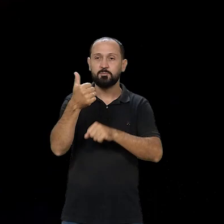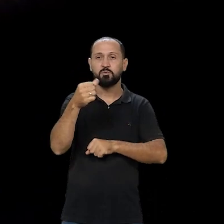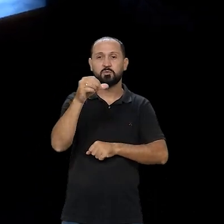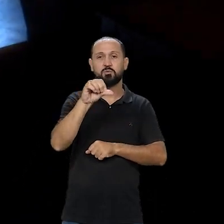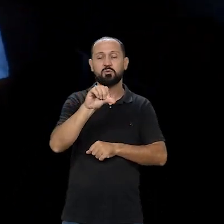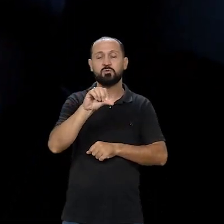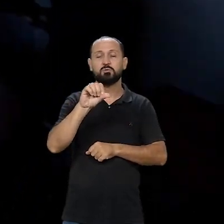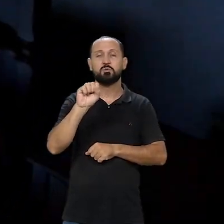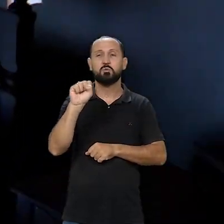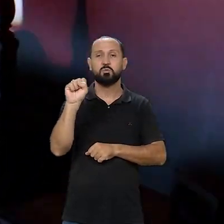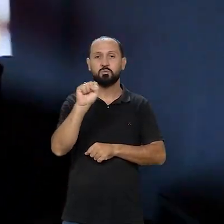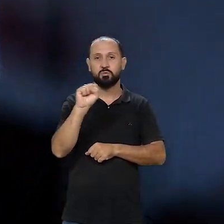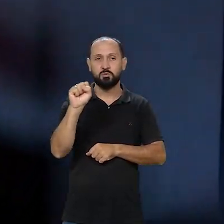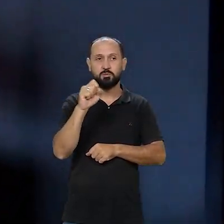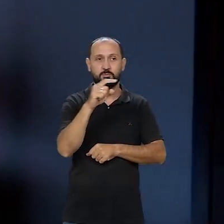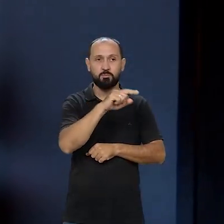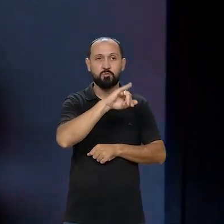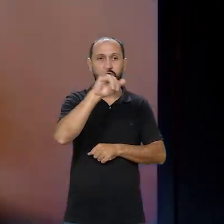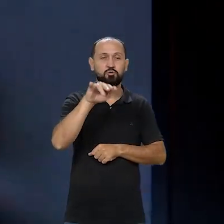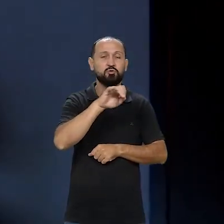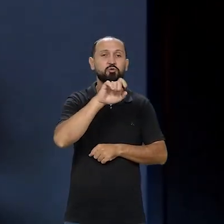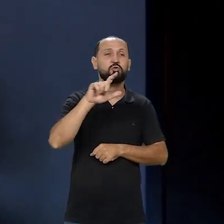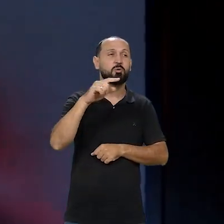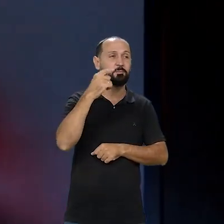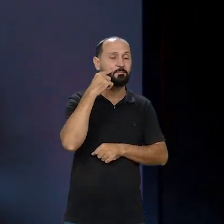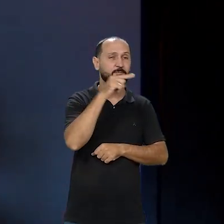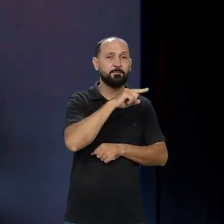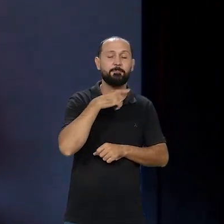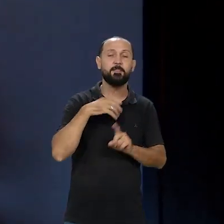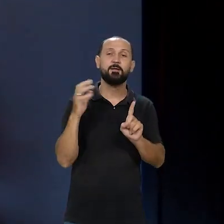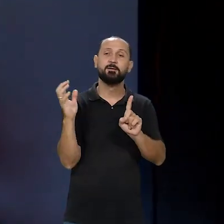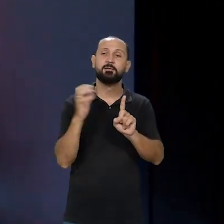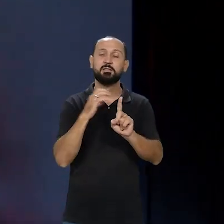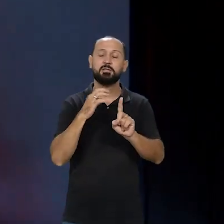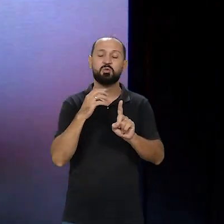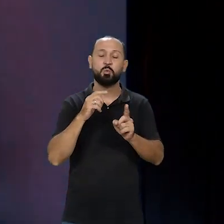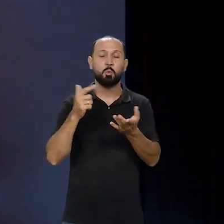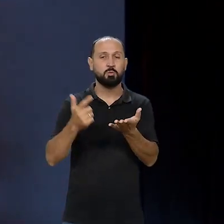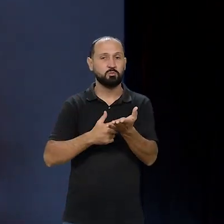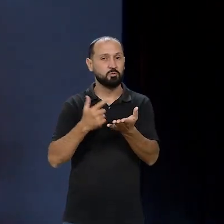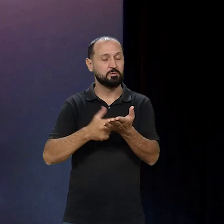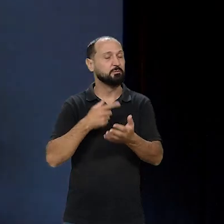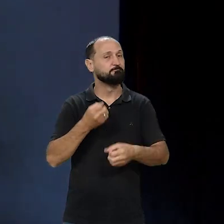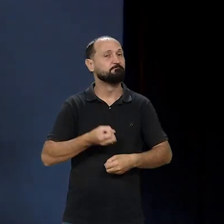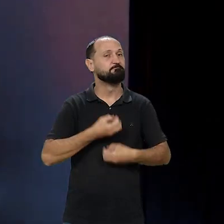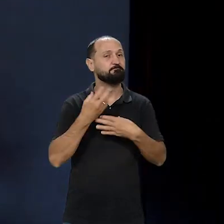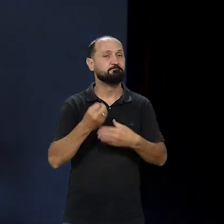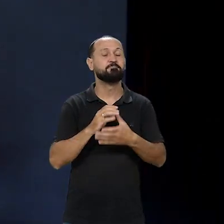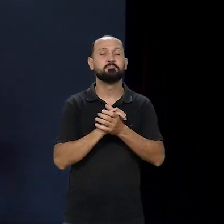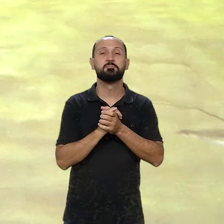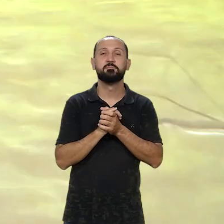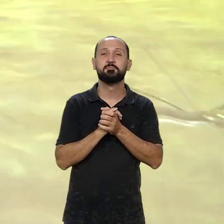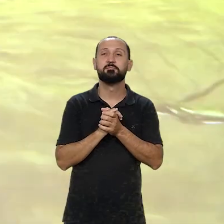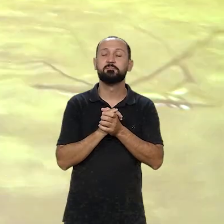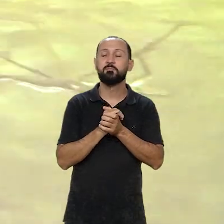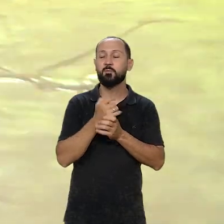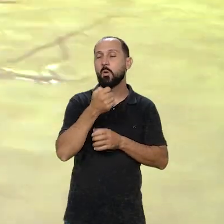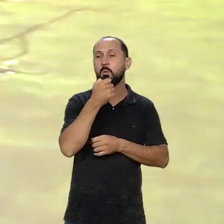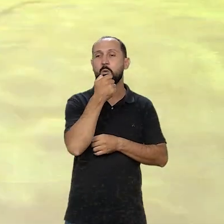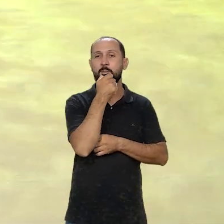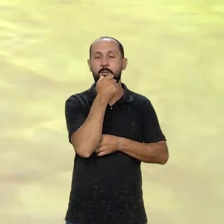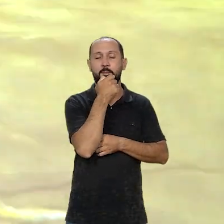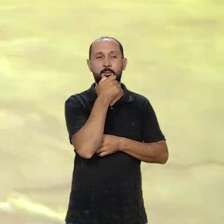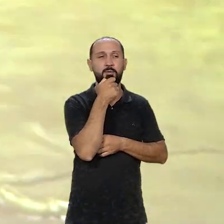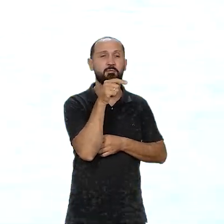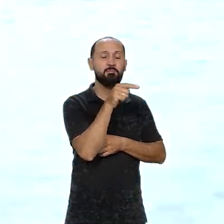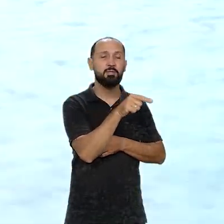de 1988, dirigido por Joel Pizzini e inspirado nas obras de Manuel. Áudio de